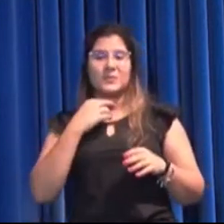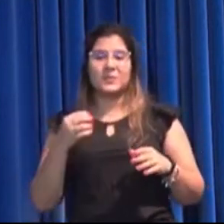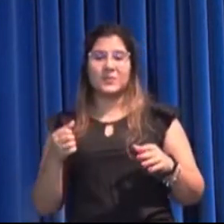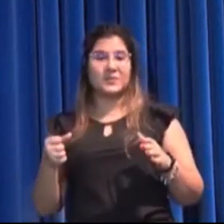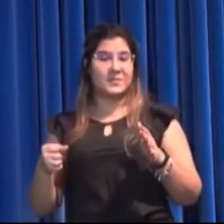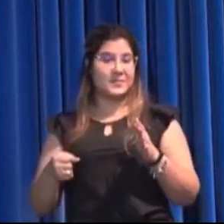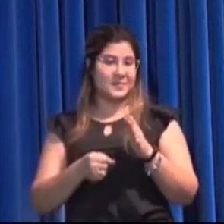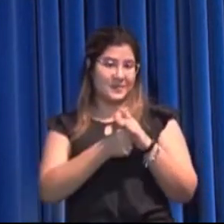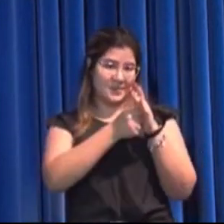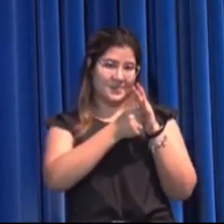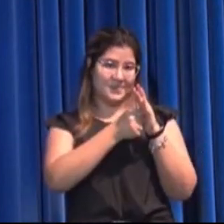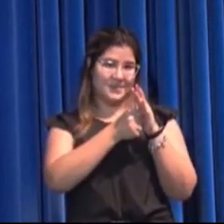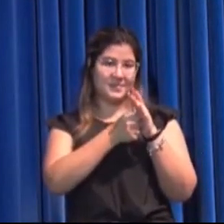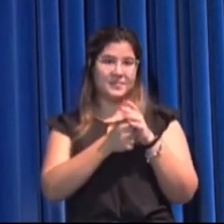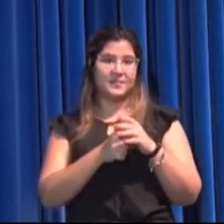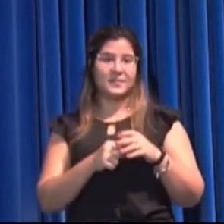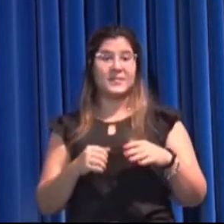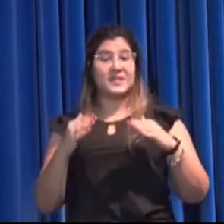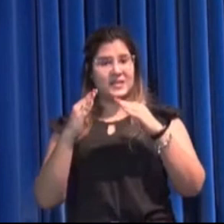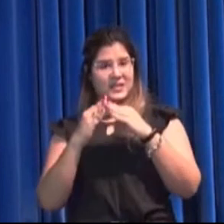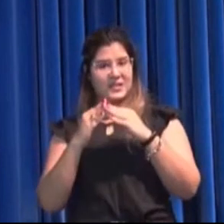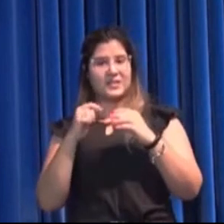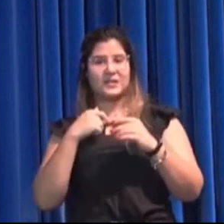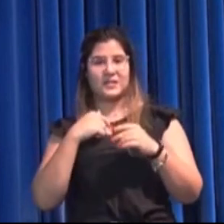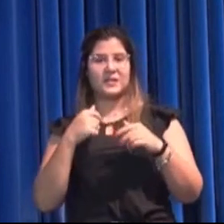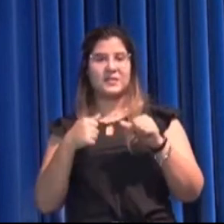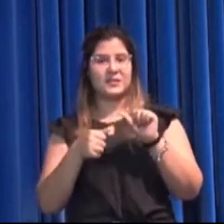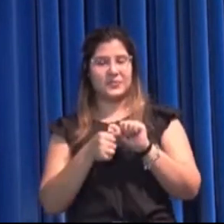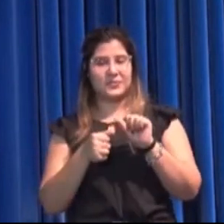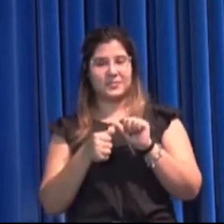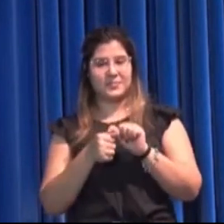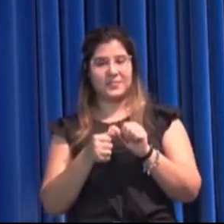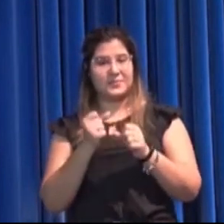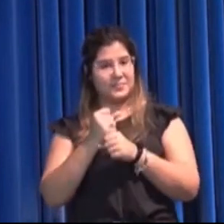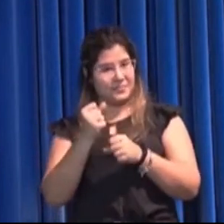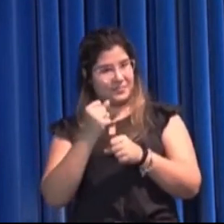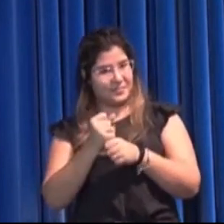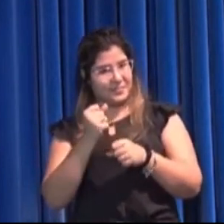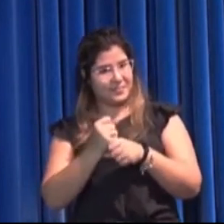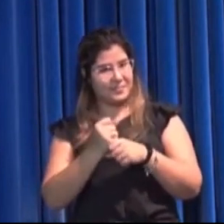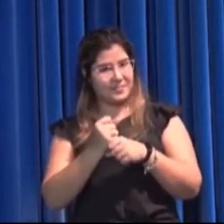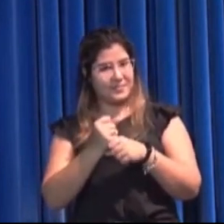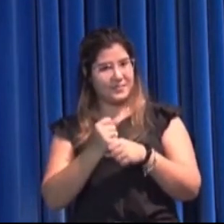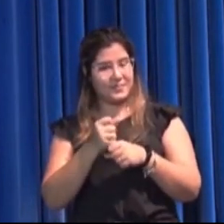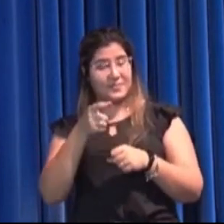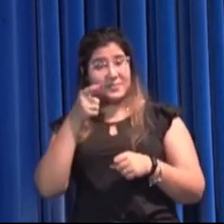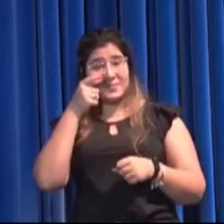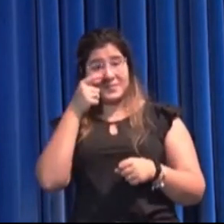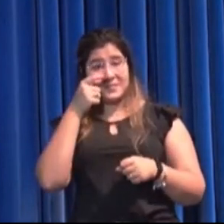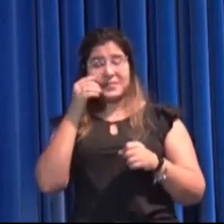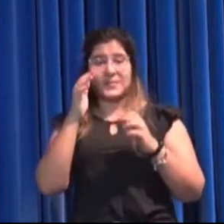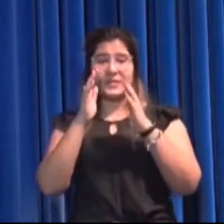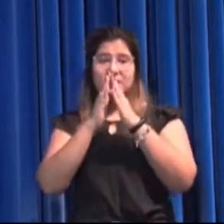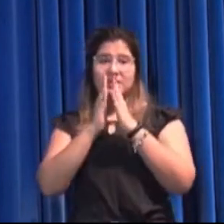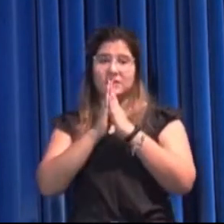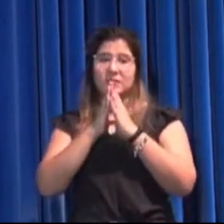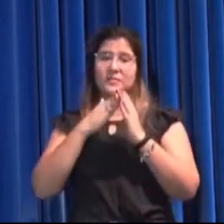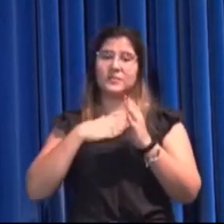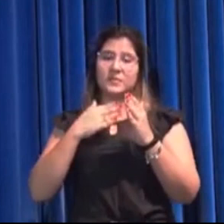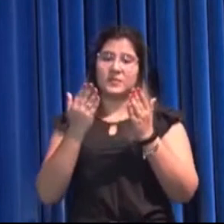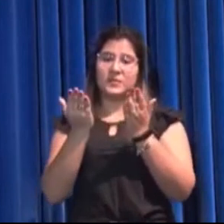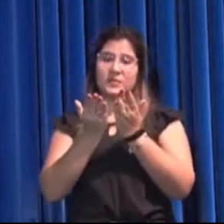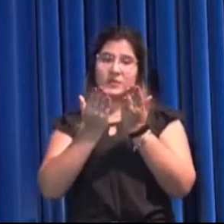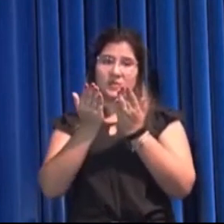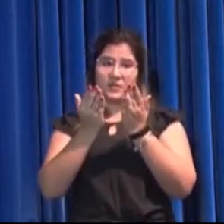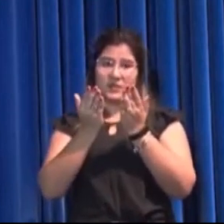esta casa que eu edifiquei. Atenta, pois, para a oração de teu servo e para a sua